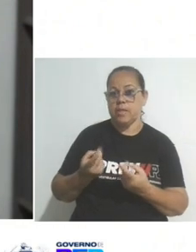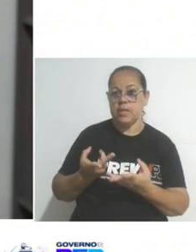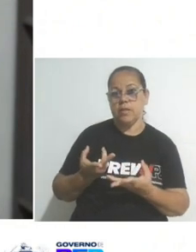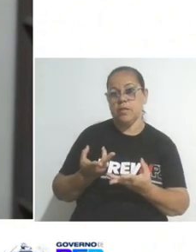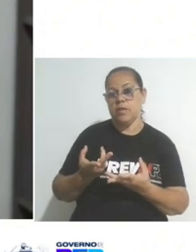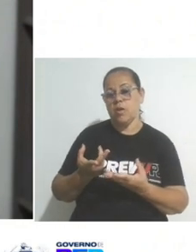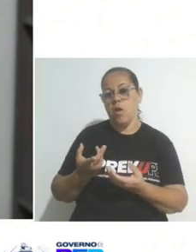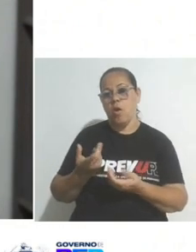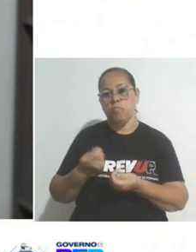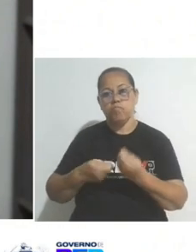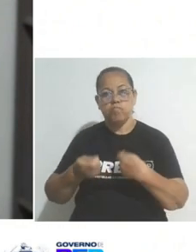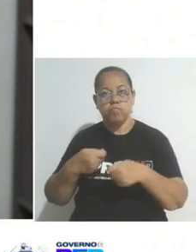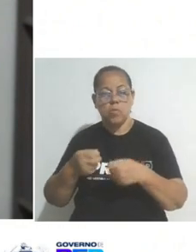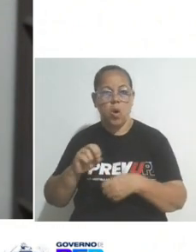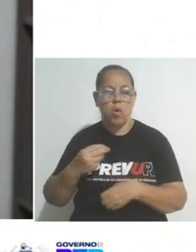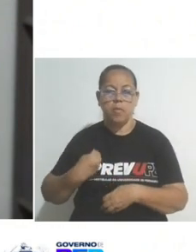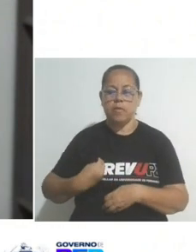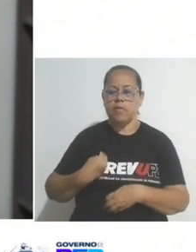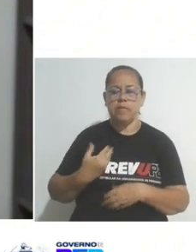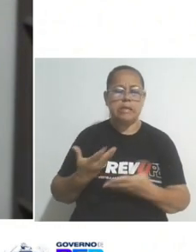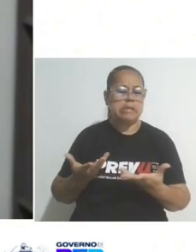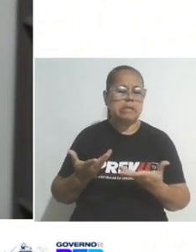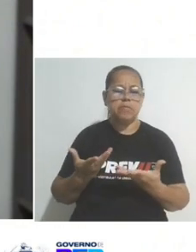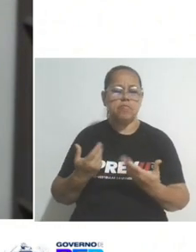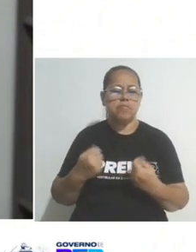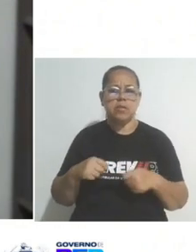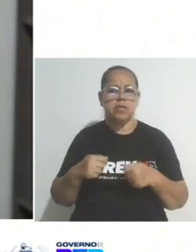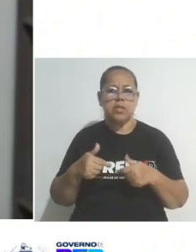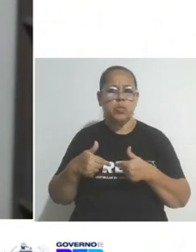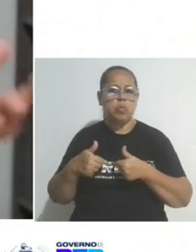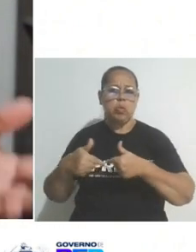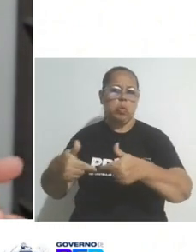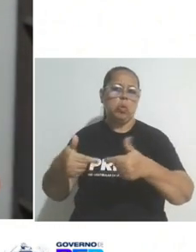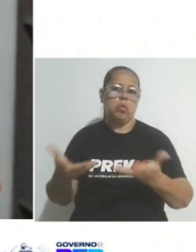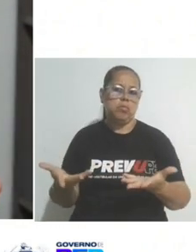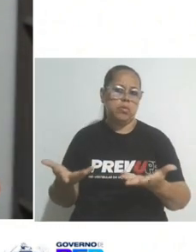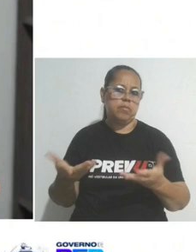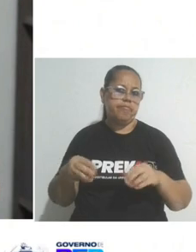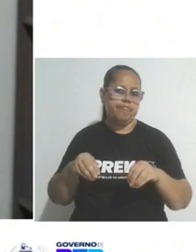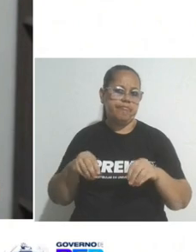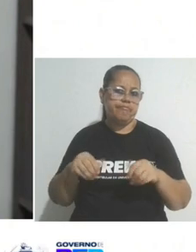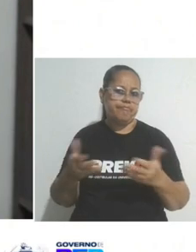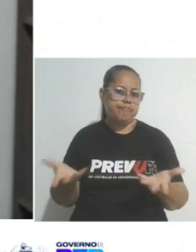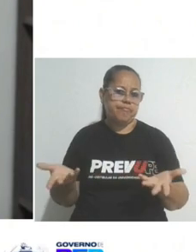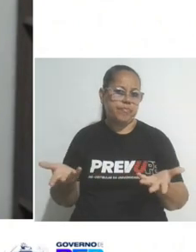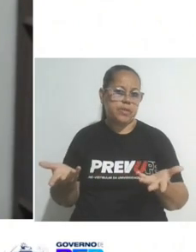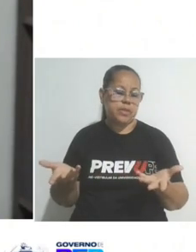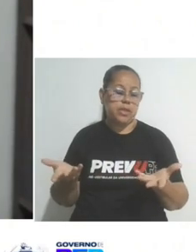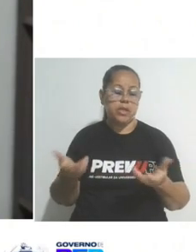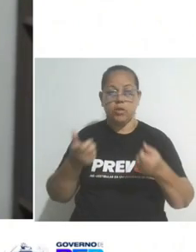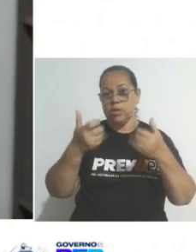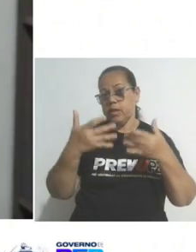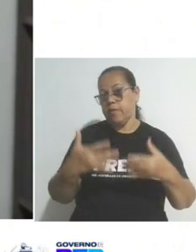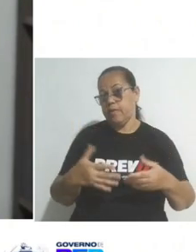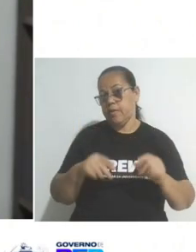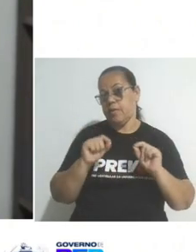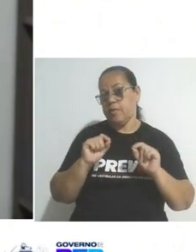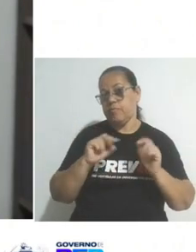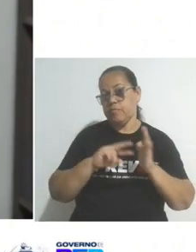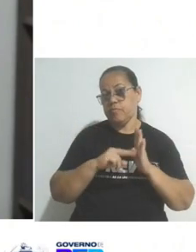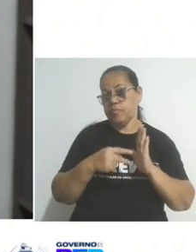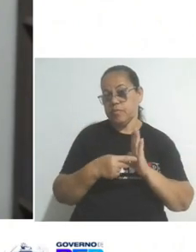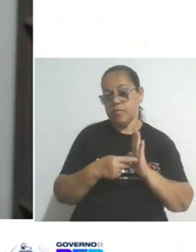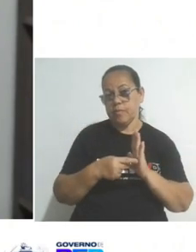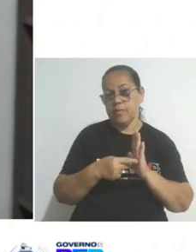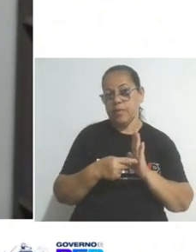subsistência nesse sentido não faz sentido ter luta pela terra então o ele está dizendo é exatamente de